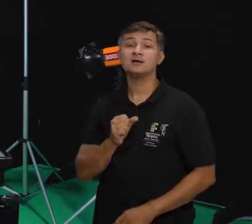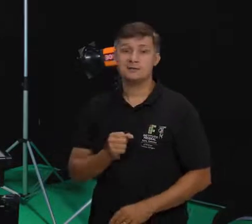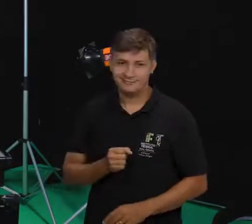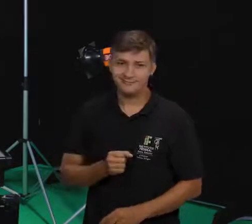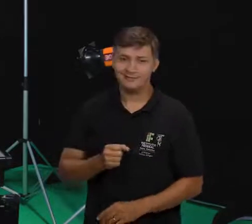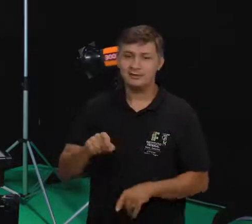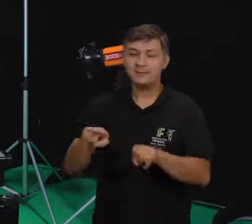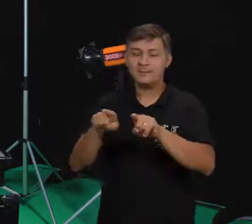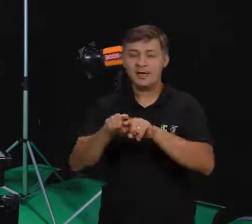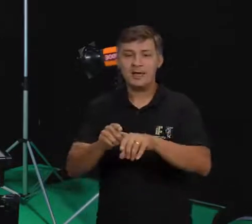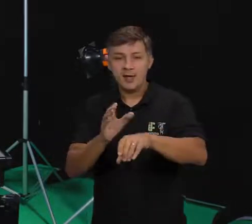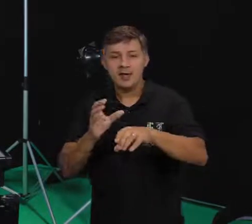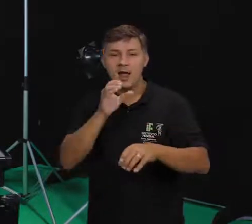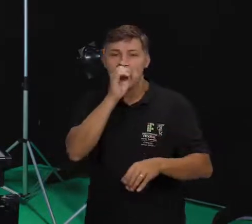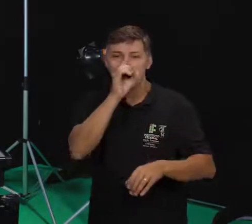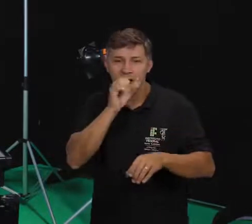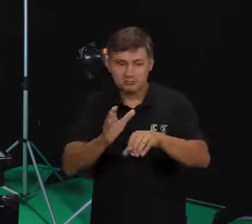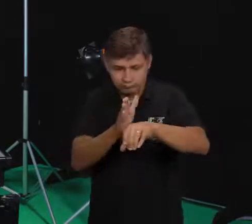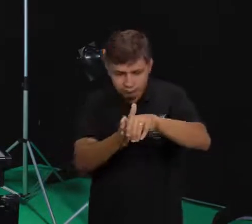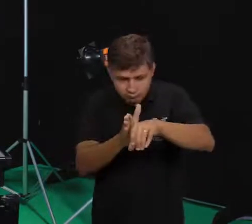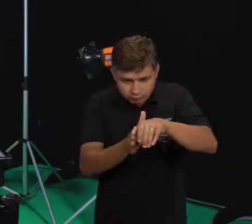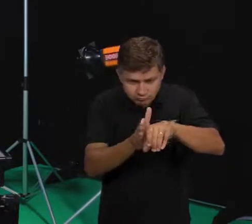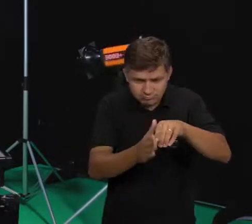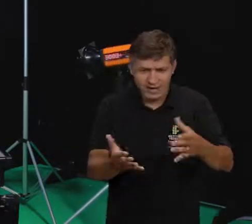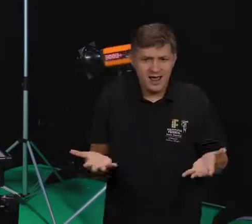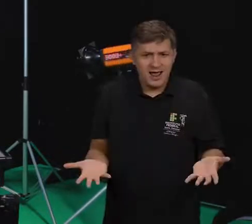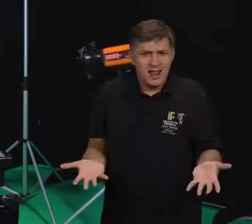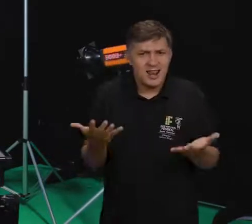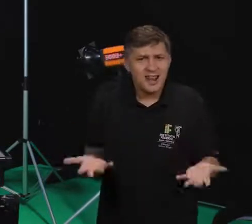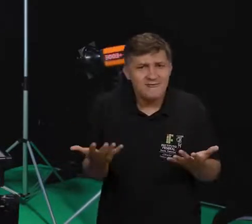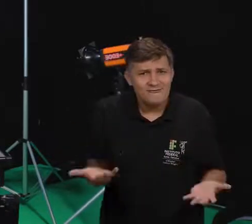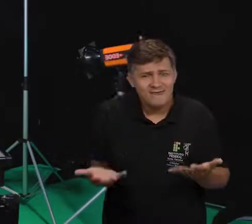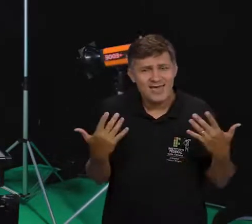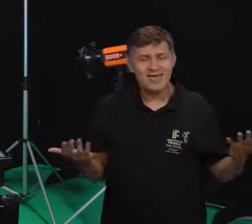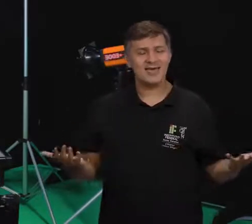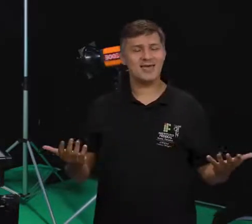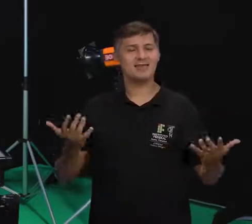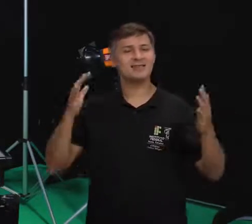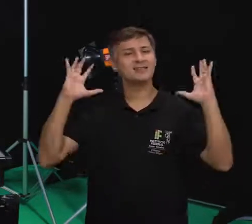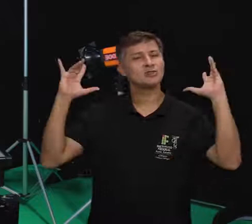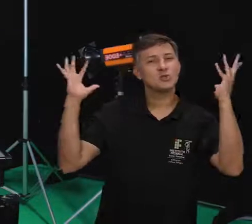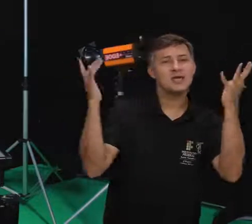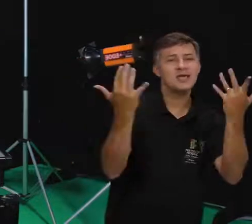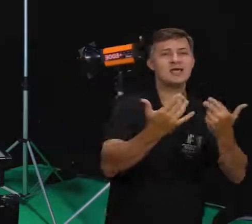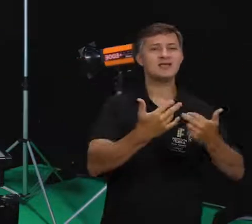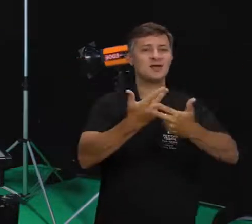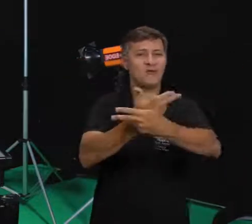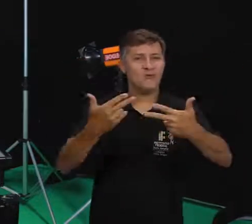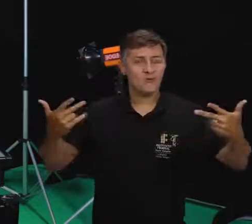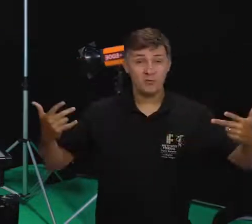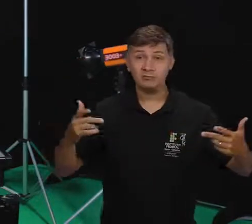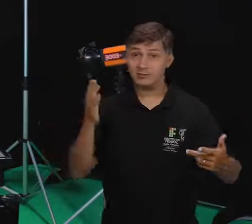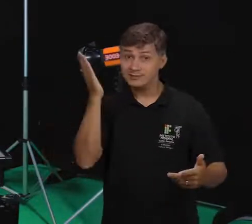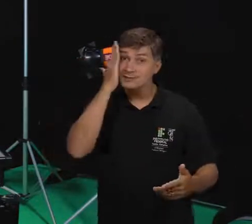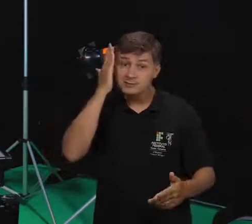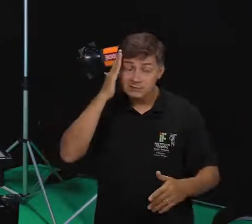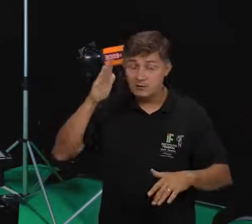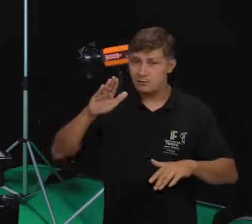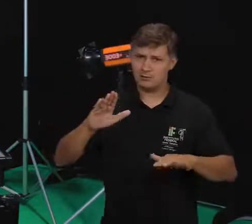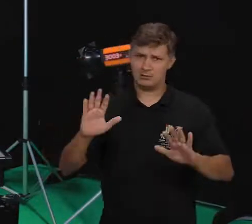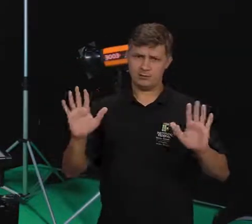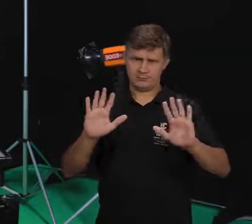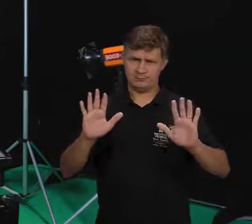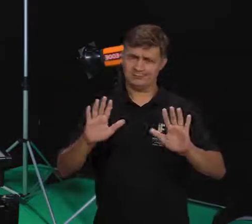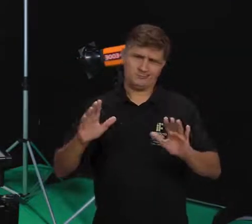de laranja e trouxe laranja para dar esse aspecto da leveza do líquido, da natureza, de algo natural, né? A gente sabe que não